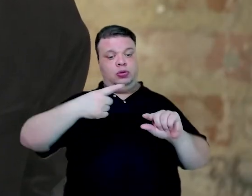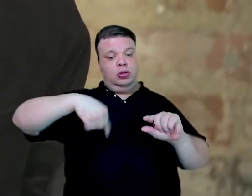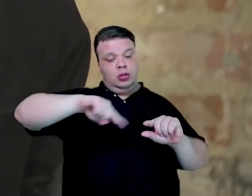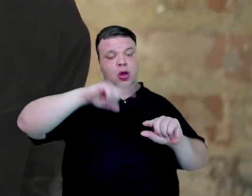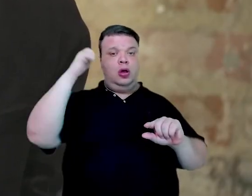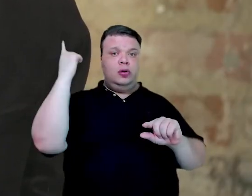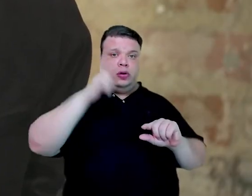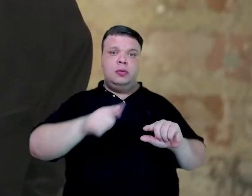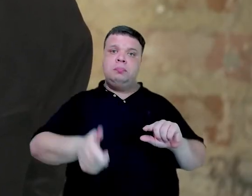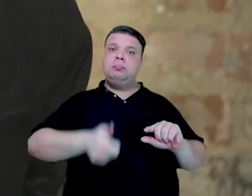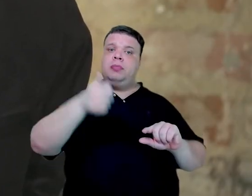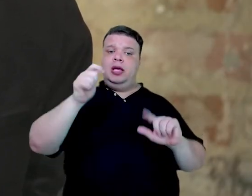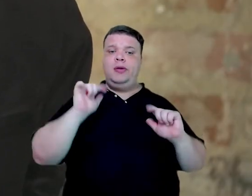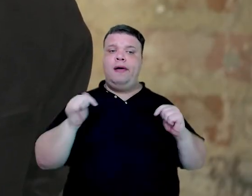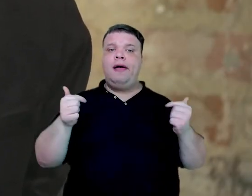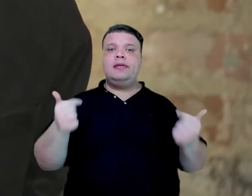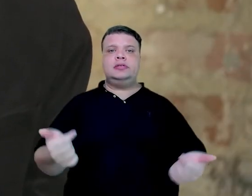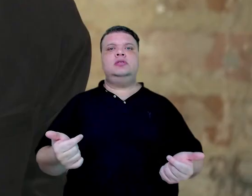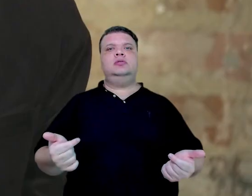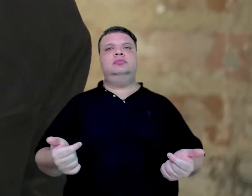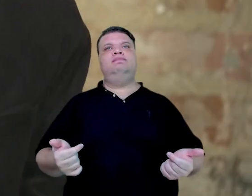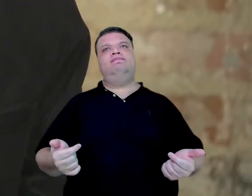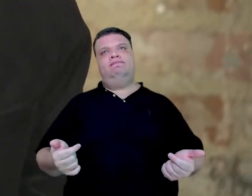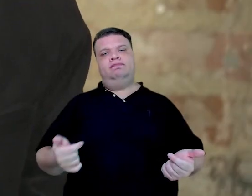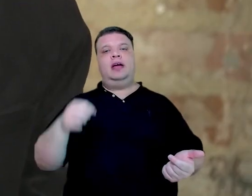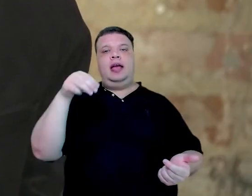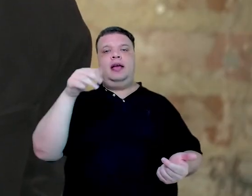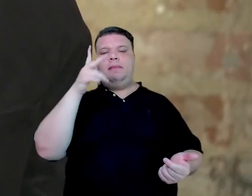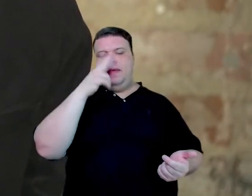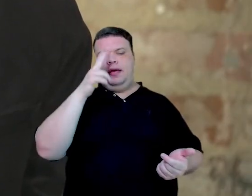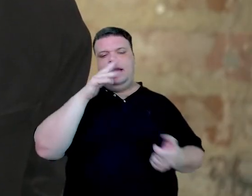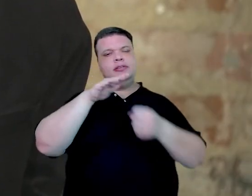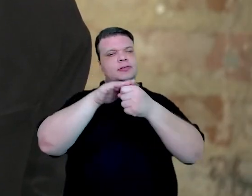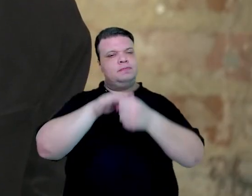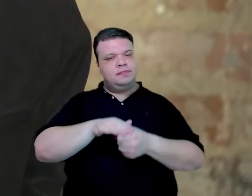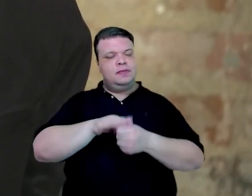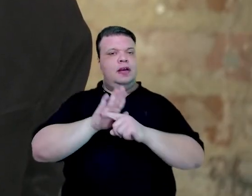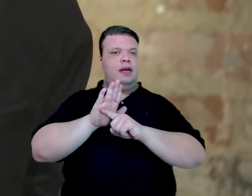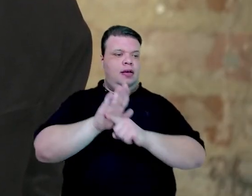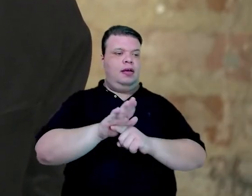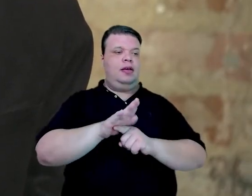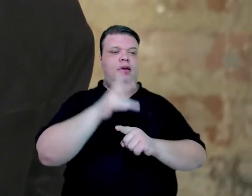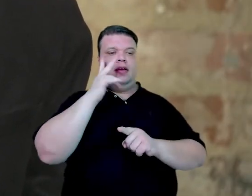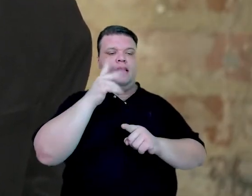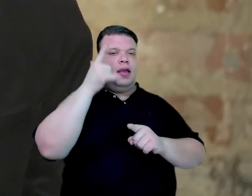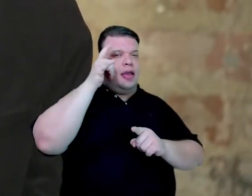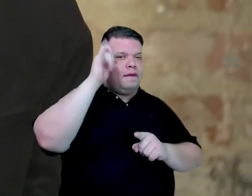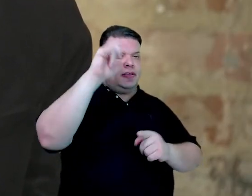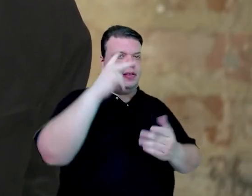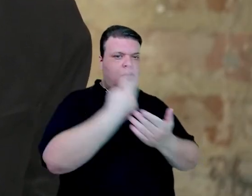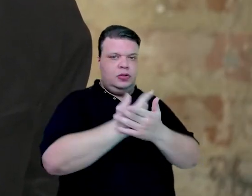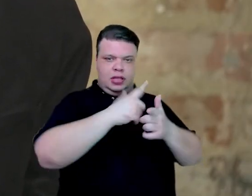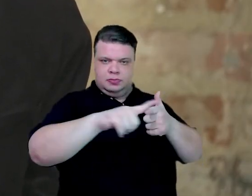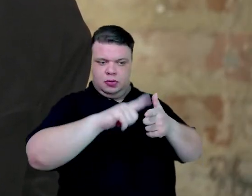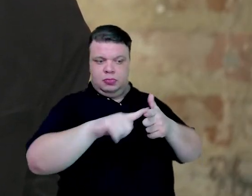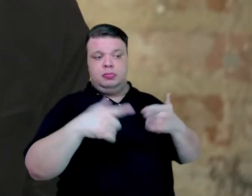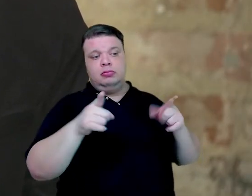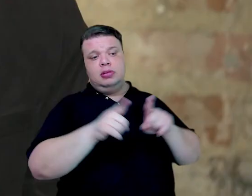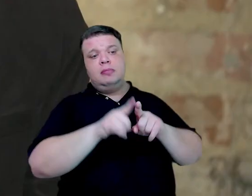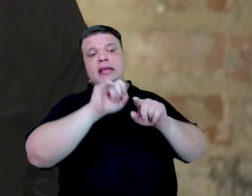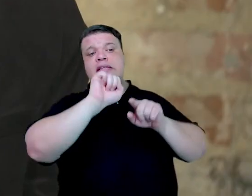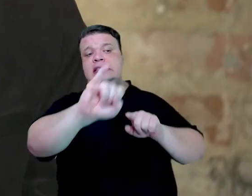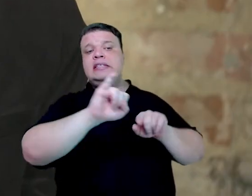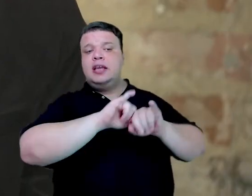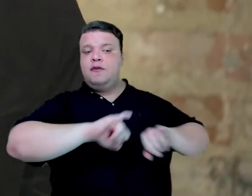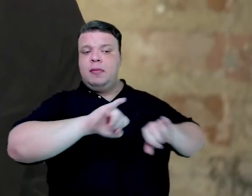mitigação, ou mesmo, não tendo essas informações, também, ou se a gente já saiba